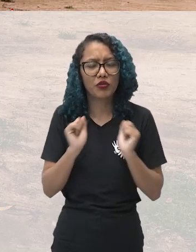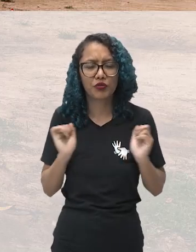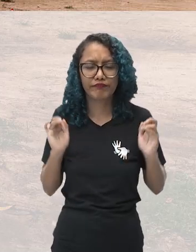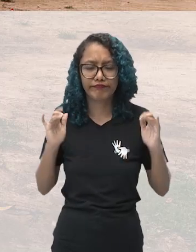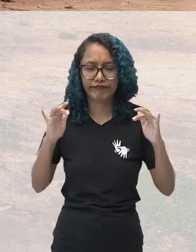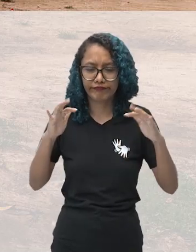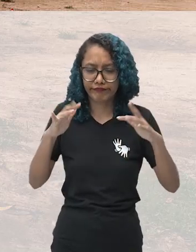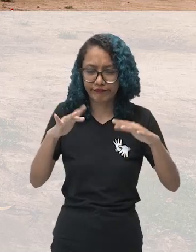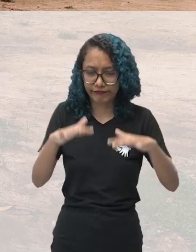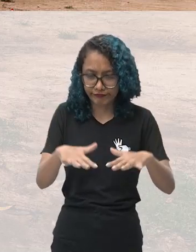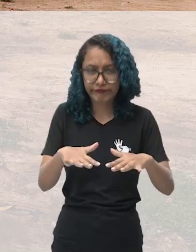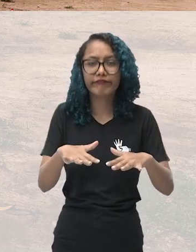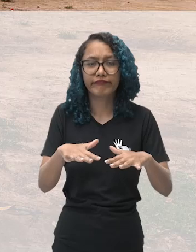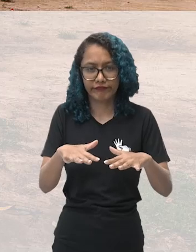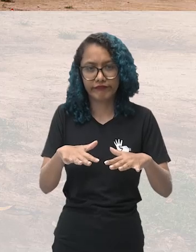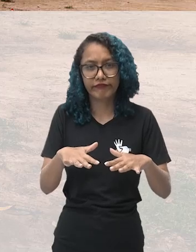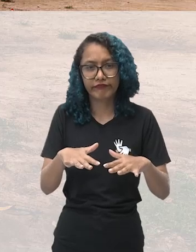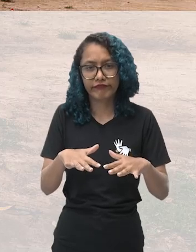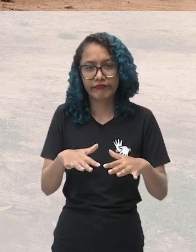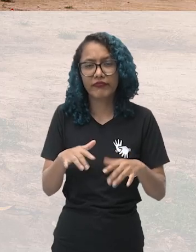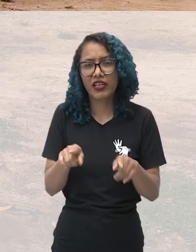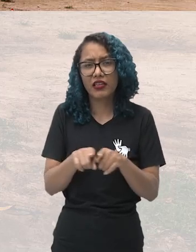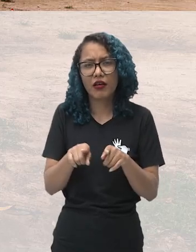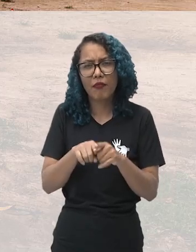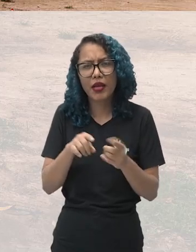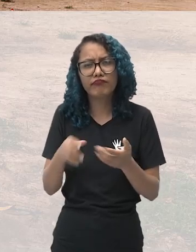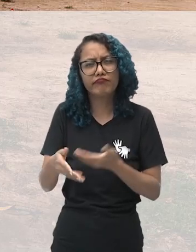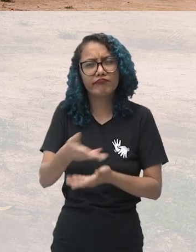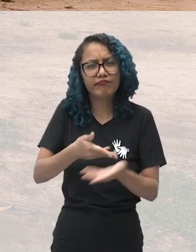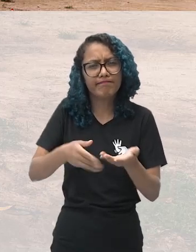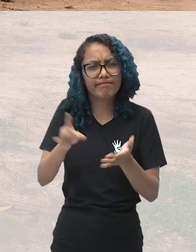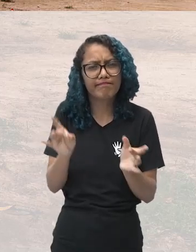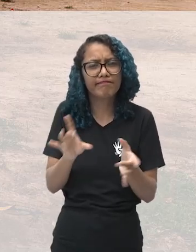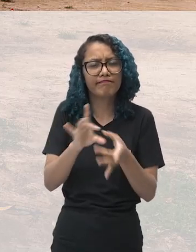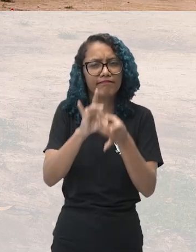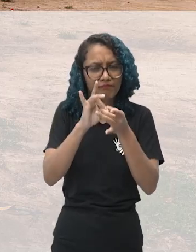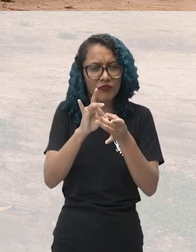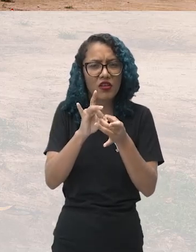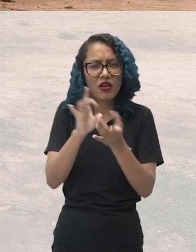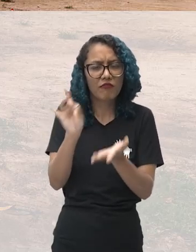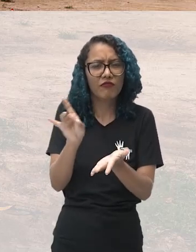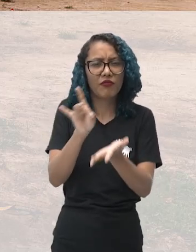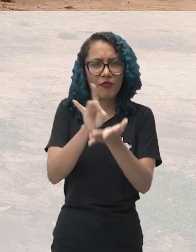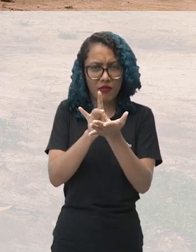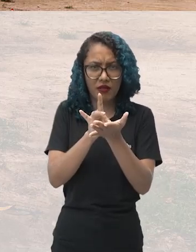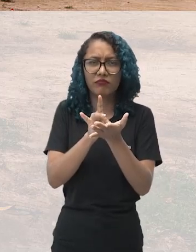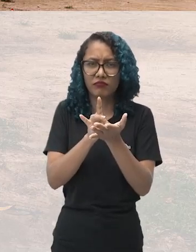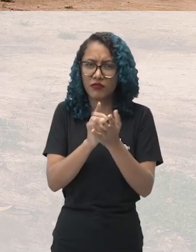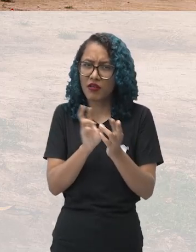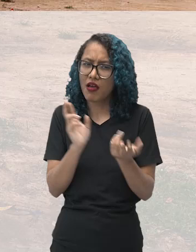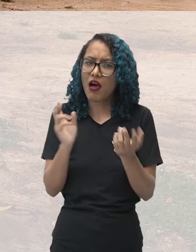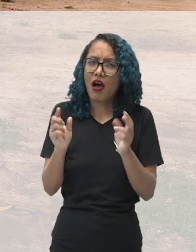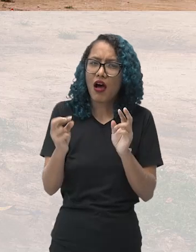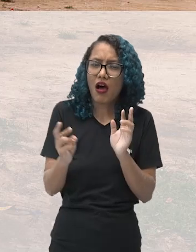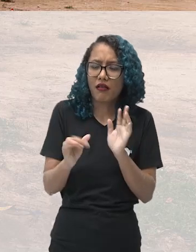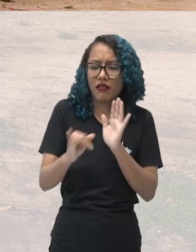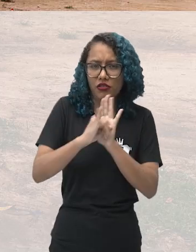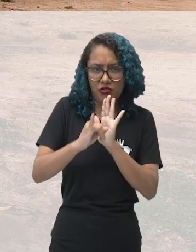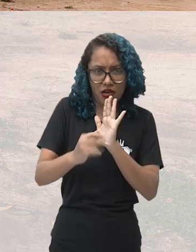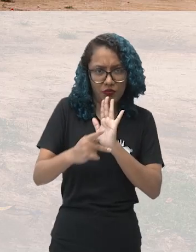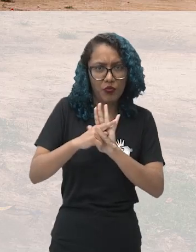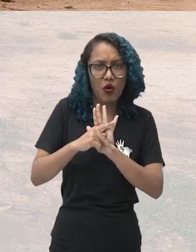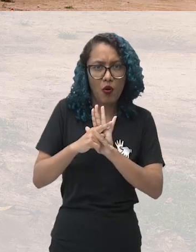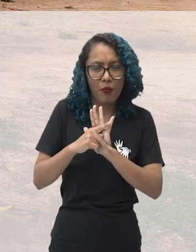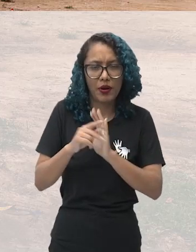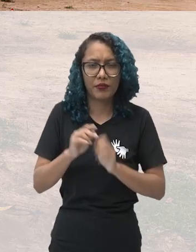reencontrar e se reafirmar, né, dentro da sua identidade, não é, professor? Exatamente. E é interessante